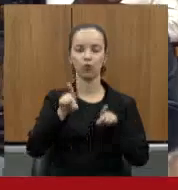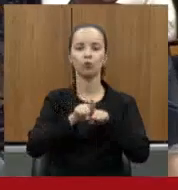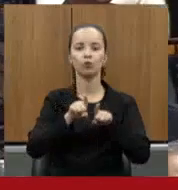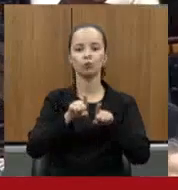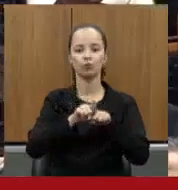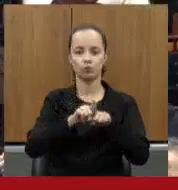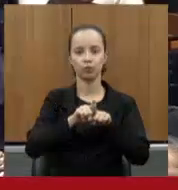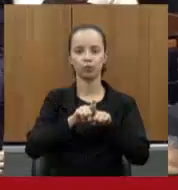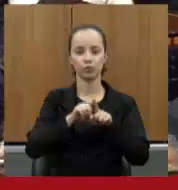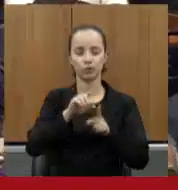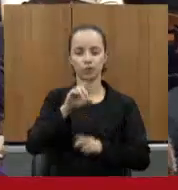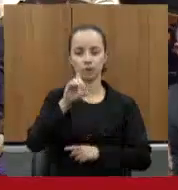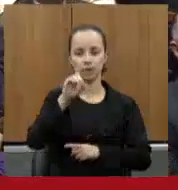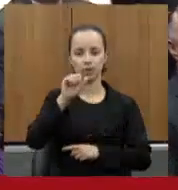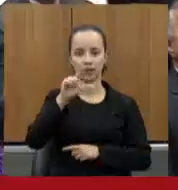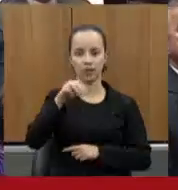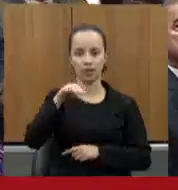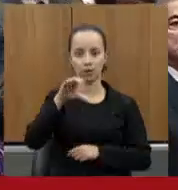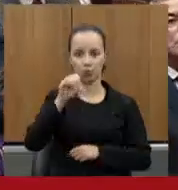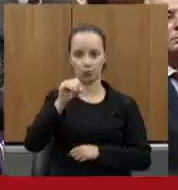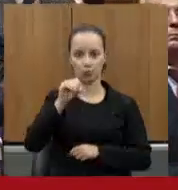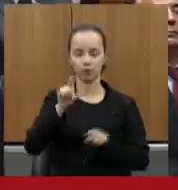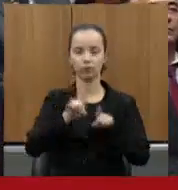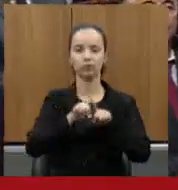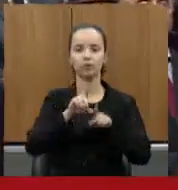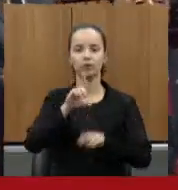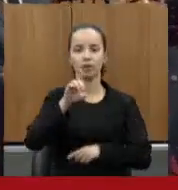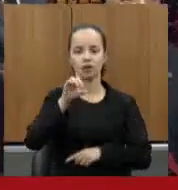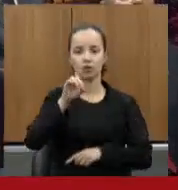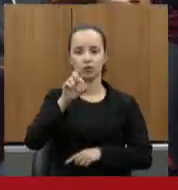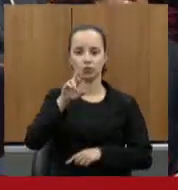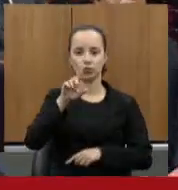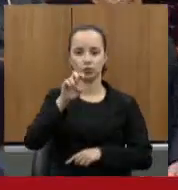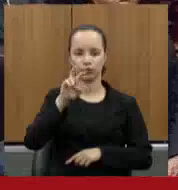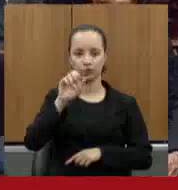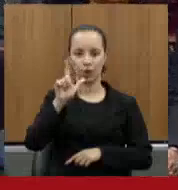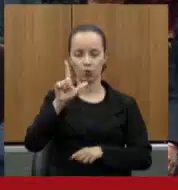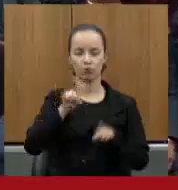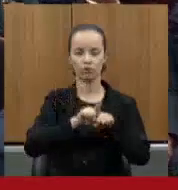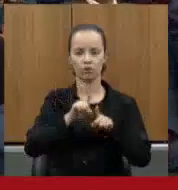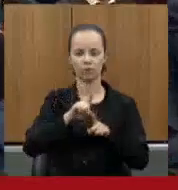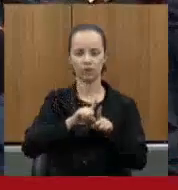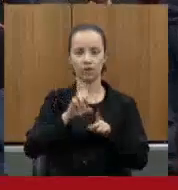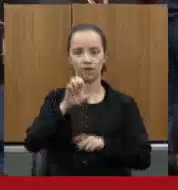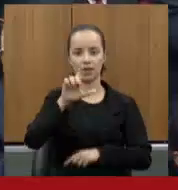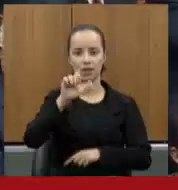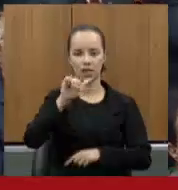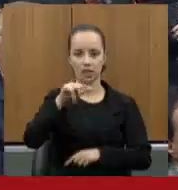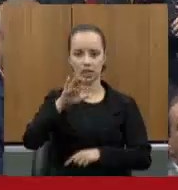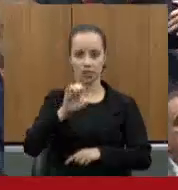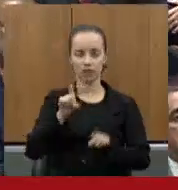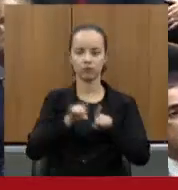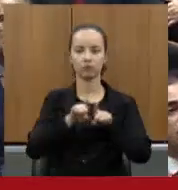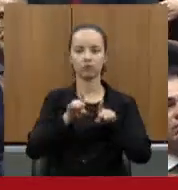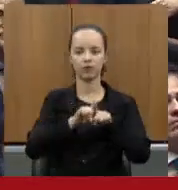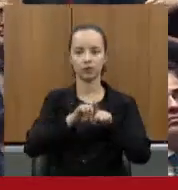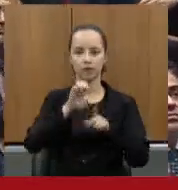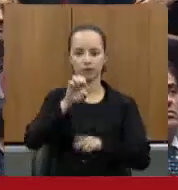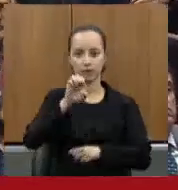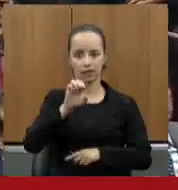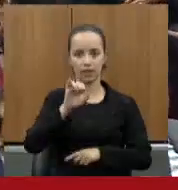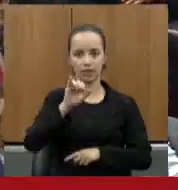Novo, Dalmo Ribeiro Silva, Durval Ângelo, Elaine Matozinhos, Elmiro